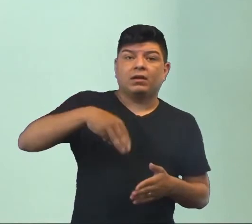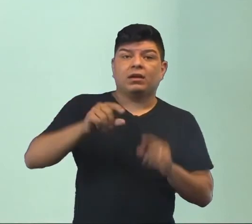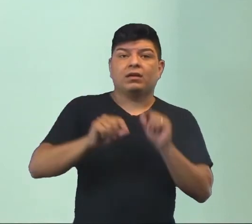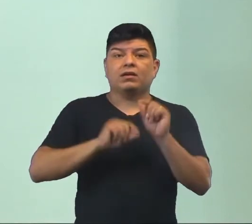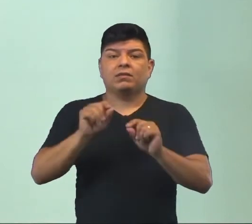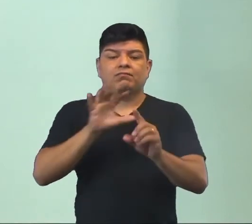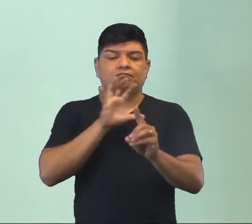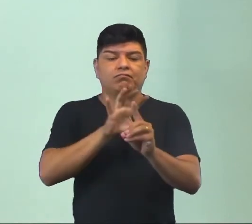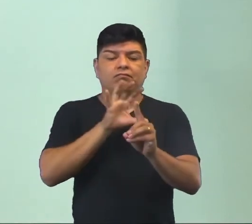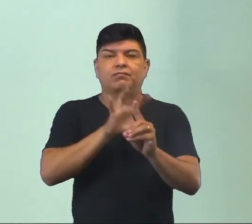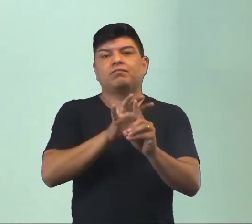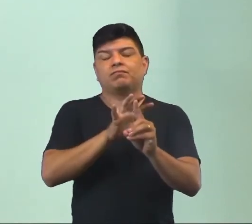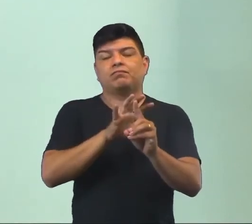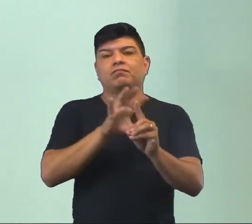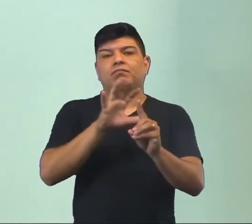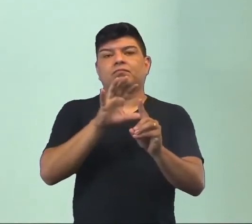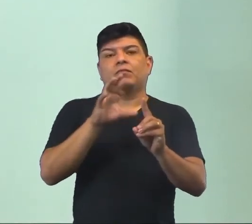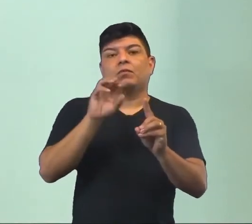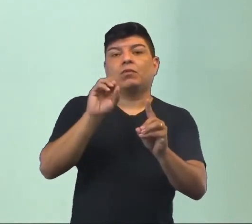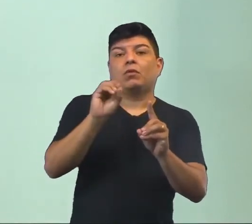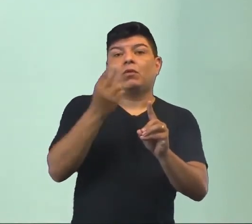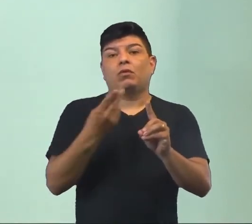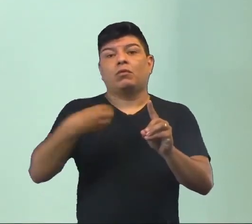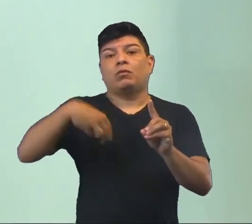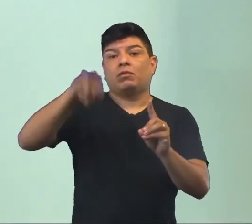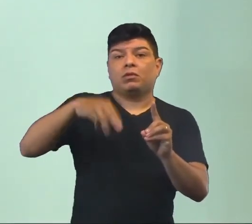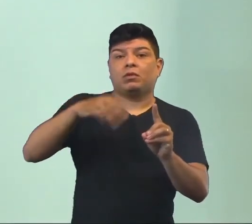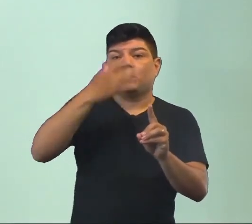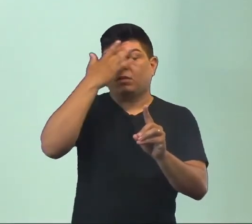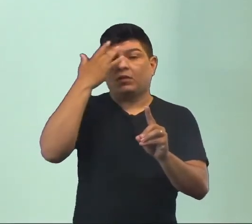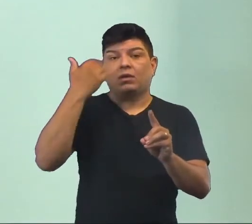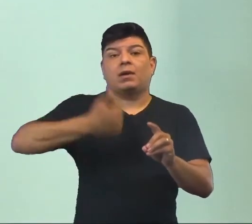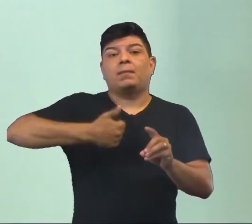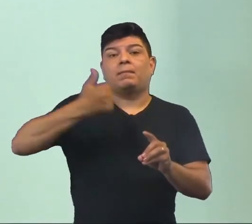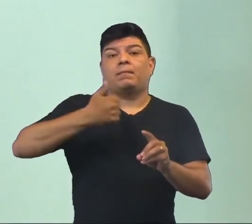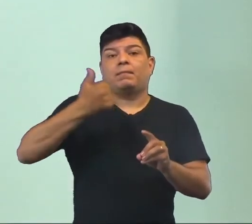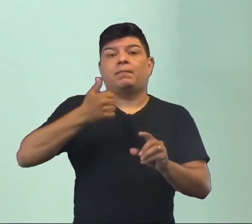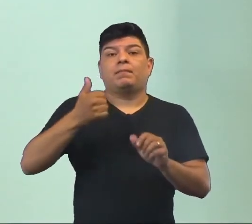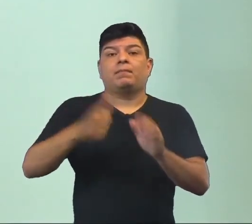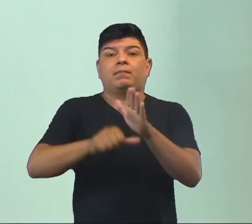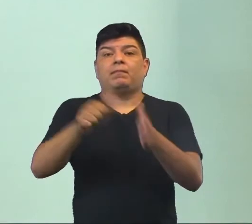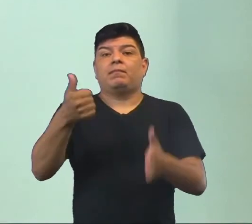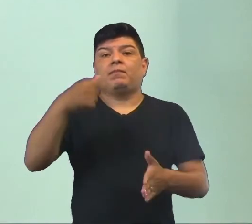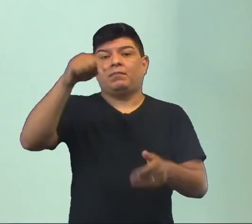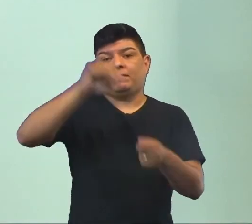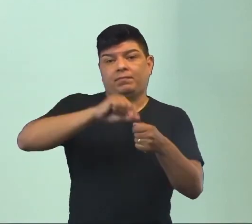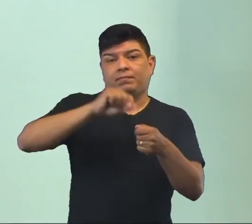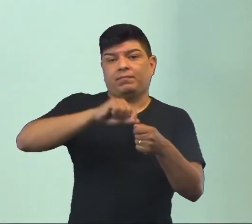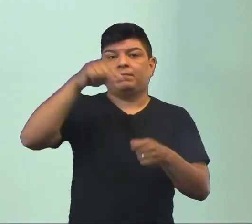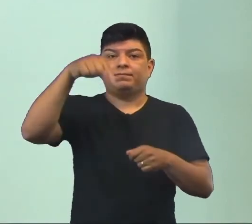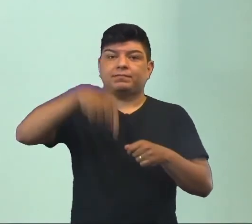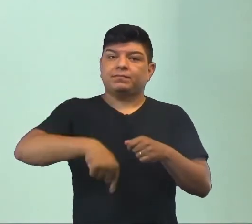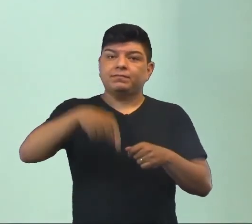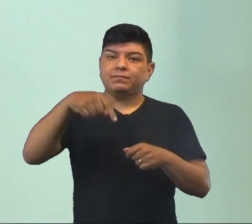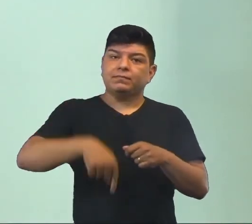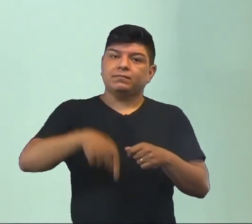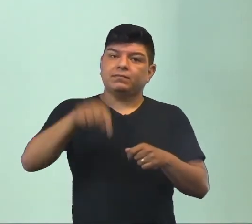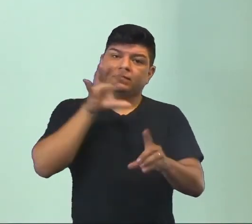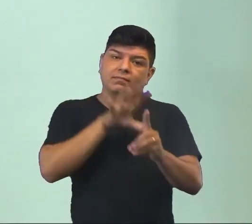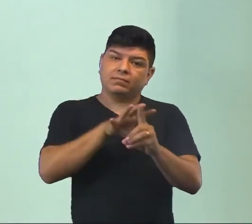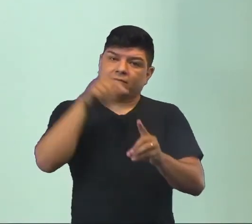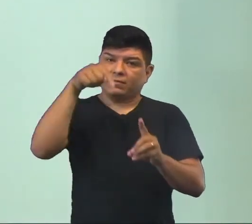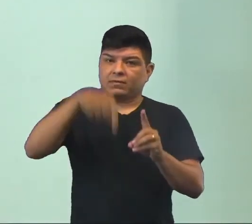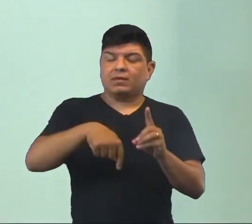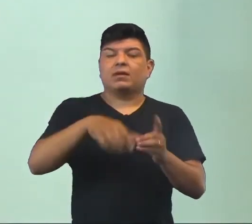que influenciou, né? Ou quem foram as primeiras pessoas que fizeram essa